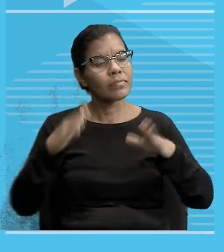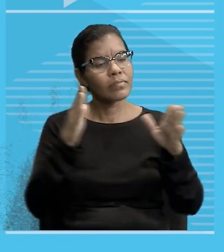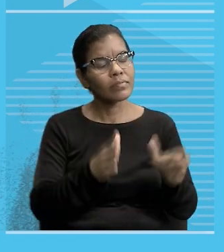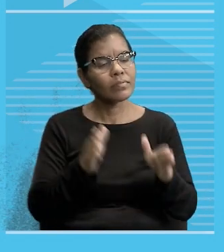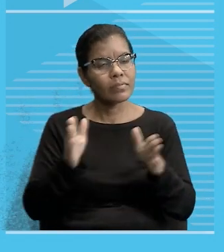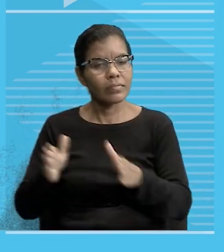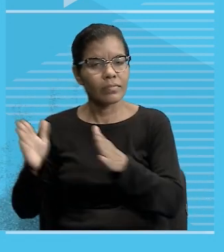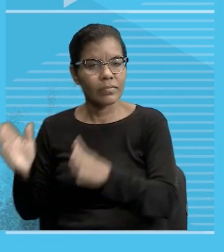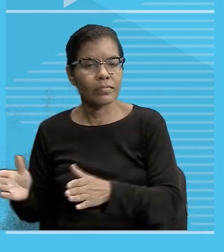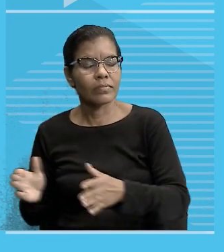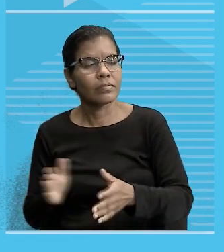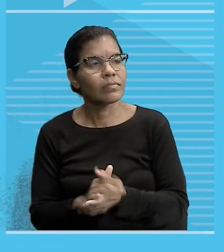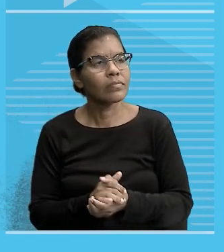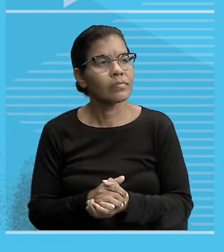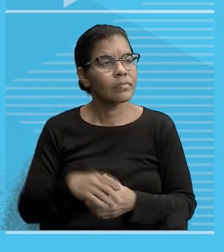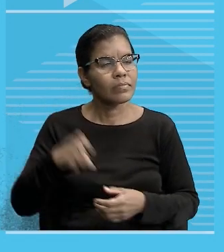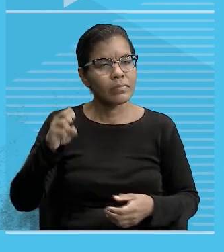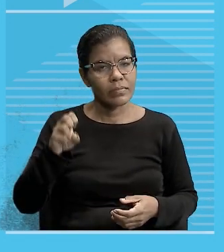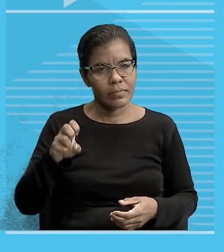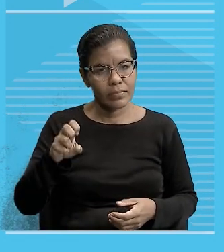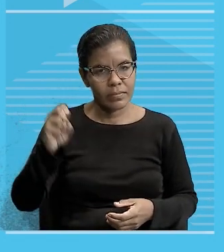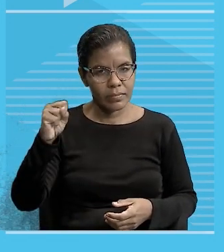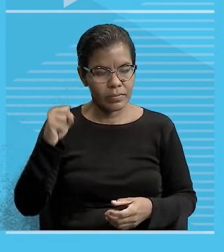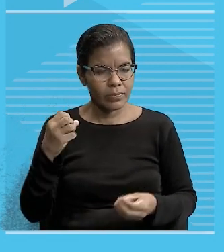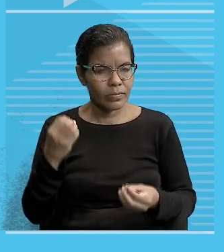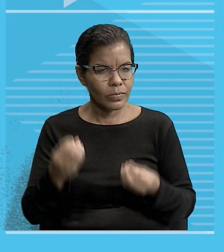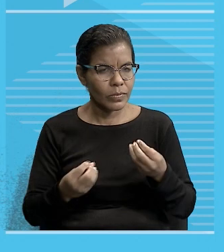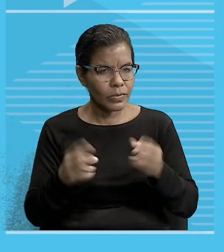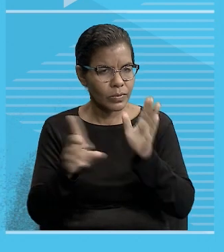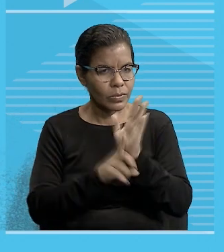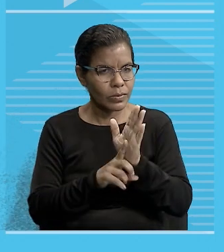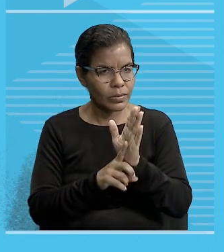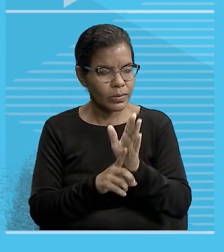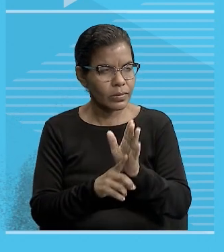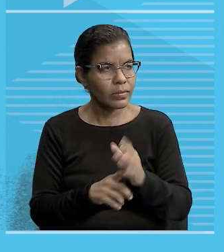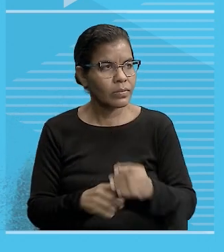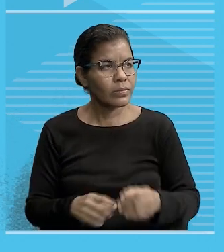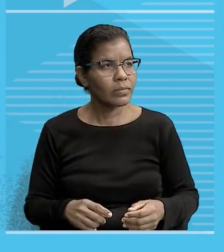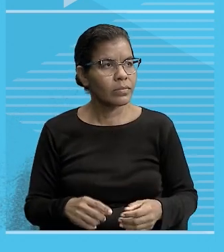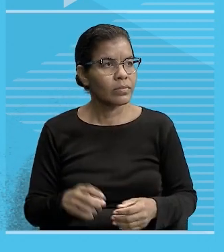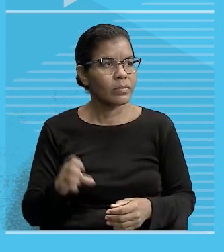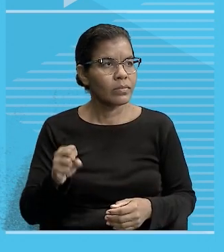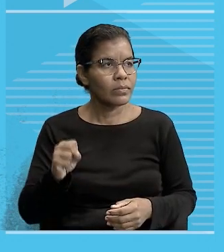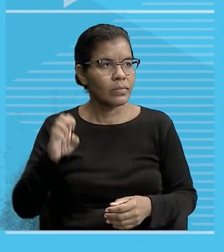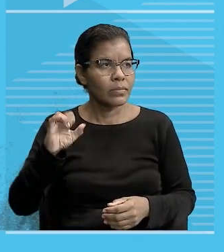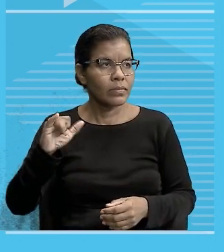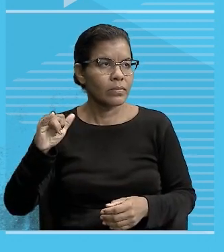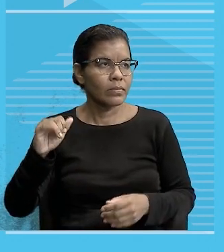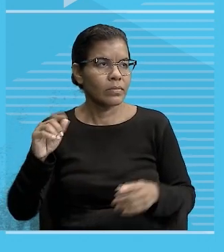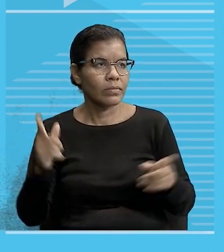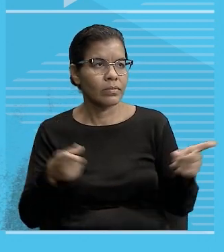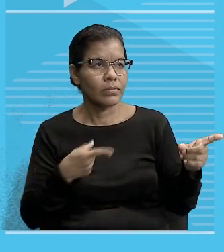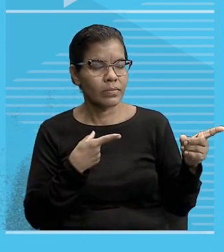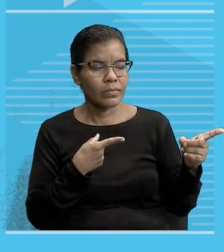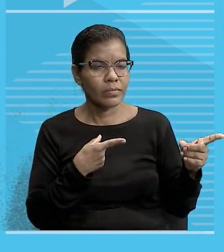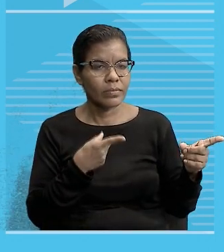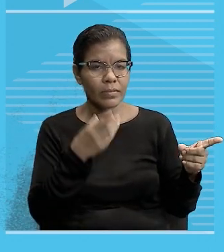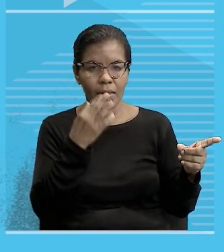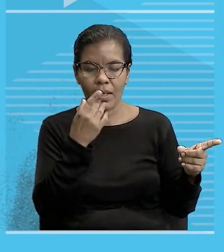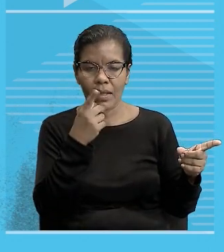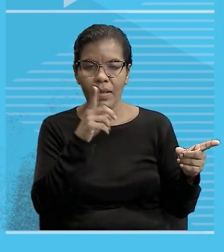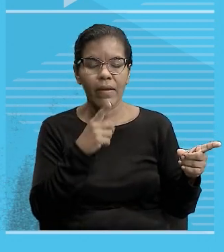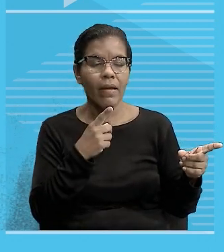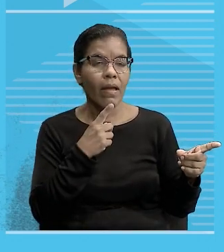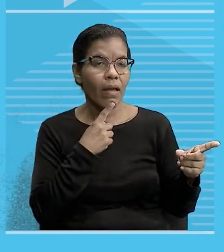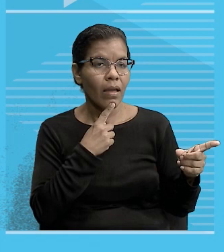setores são 5S conhecido como Siri sem Tom sem